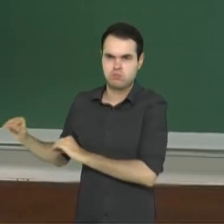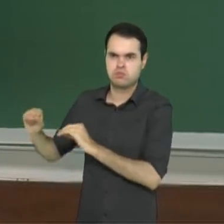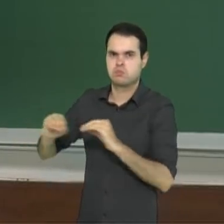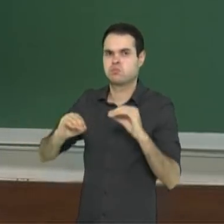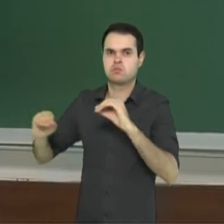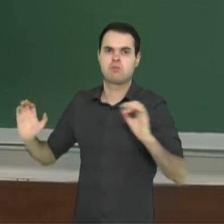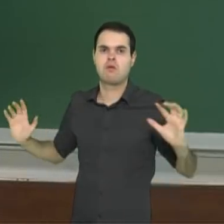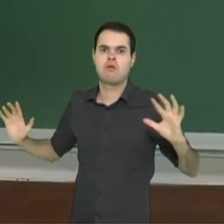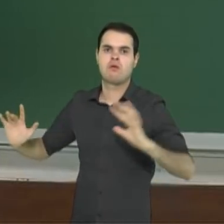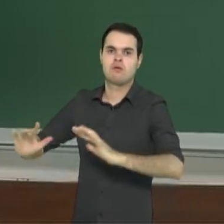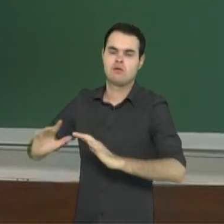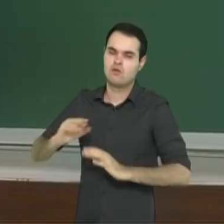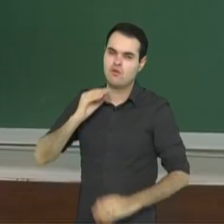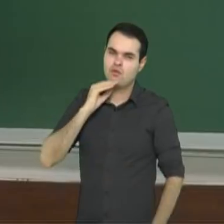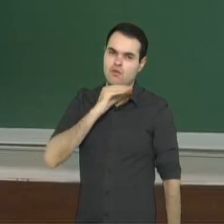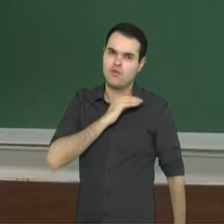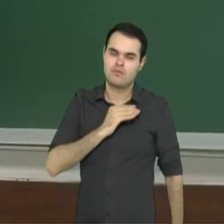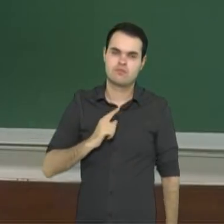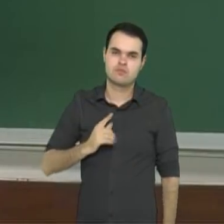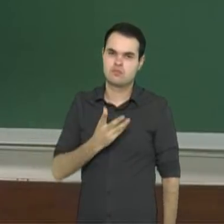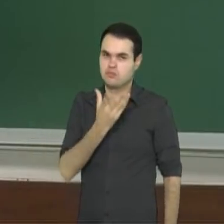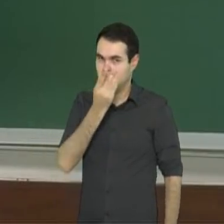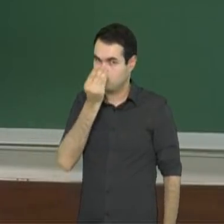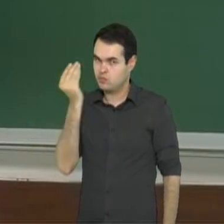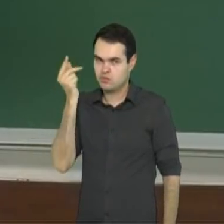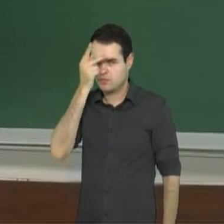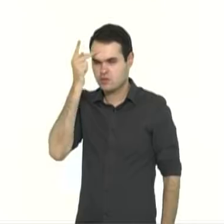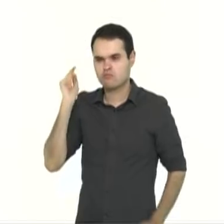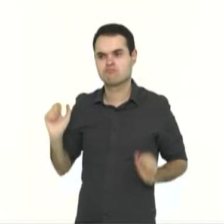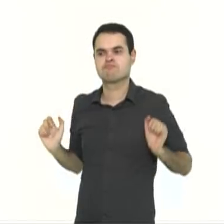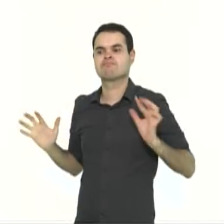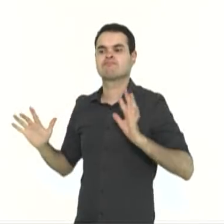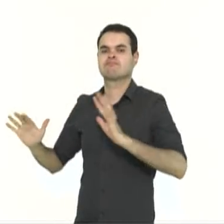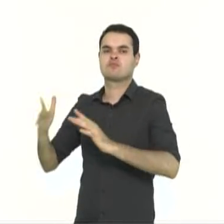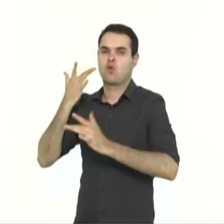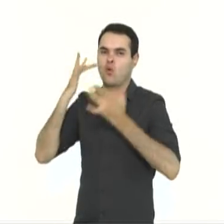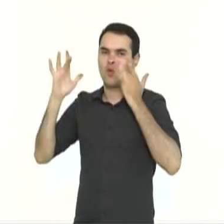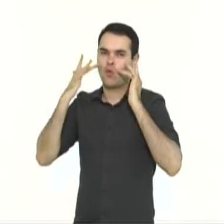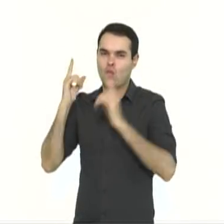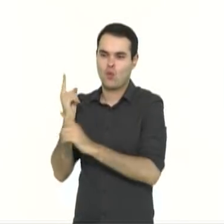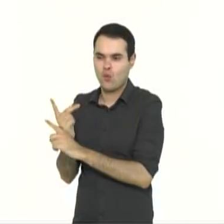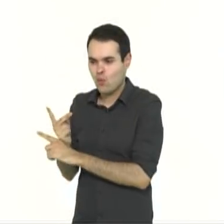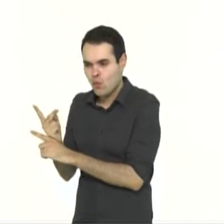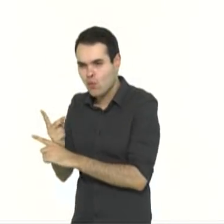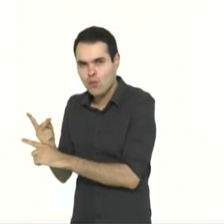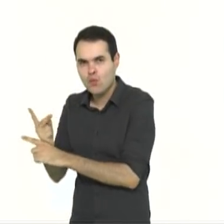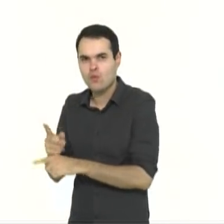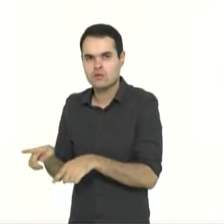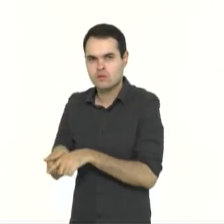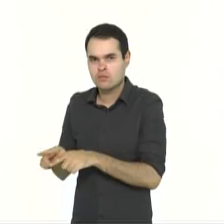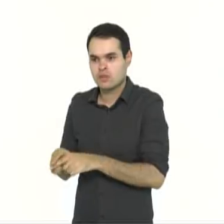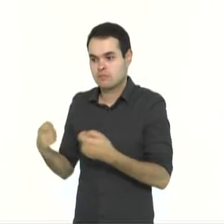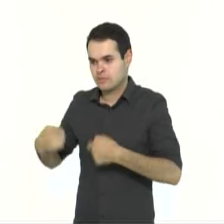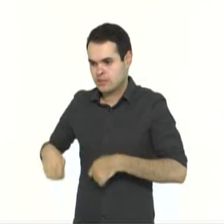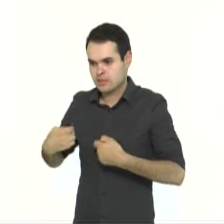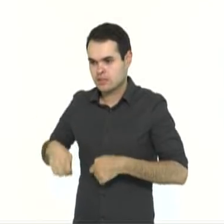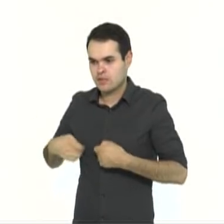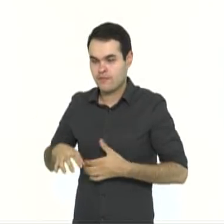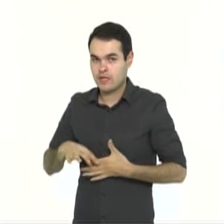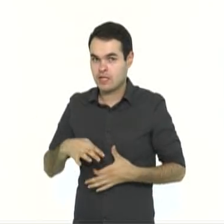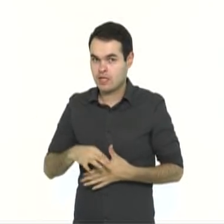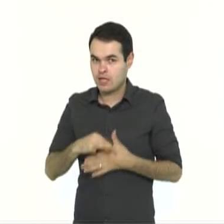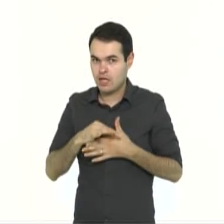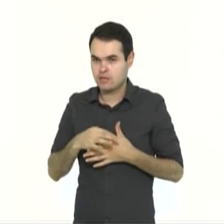ouro, é óbvio que muita gente foi para lá. Que formaram então o mercado consumidor. Eles precisavam de carne,